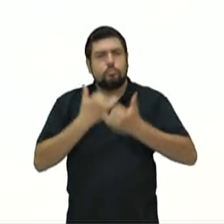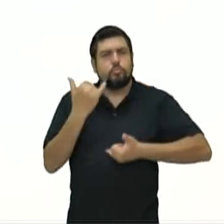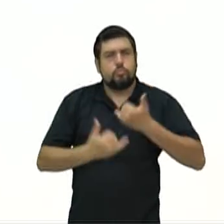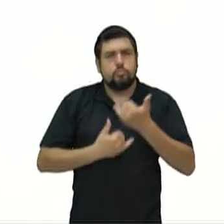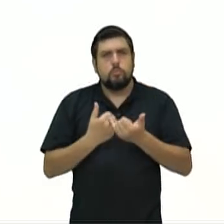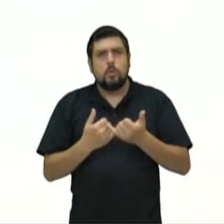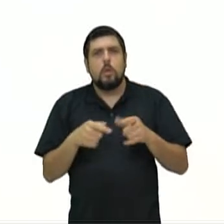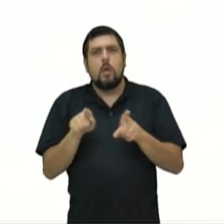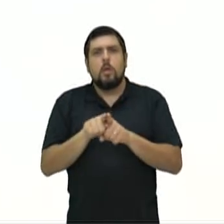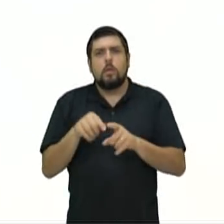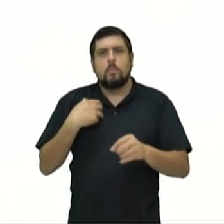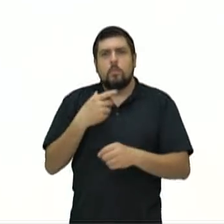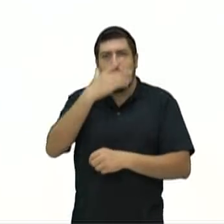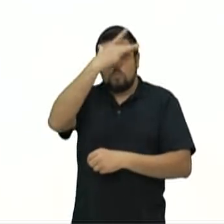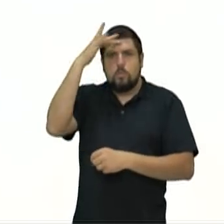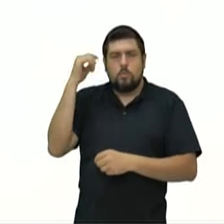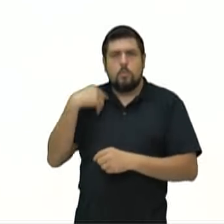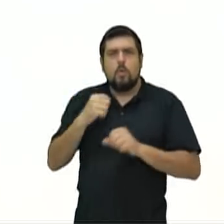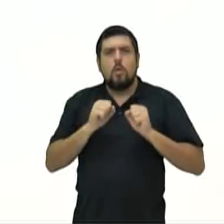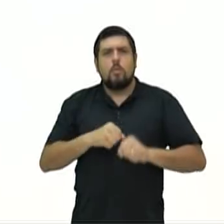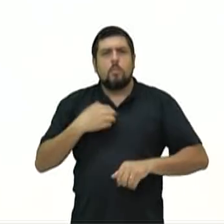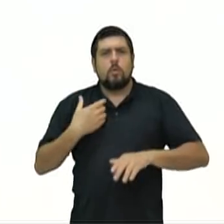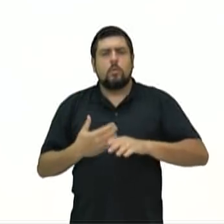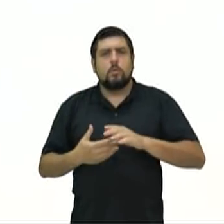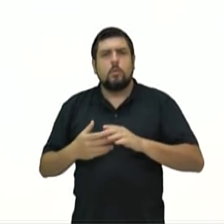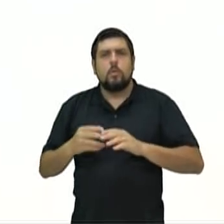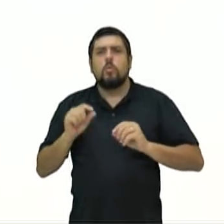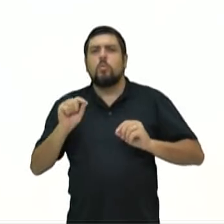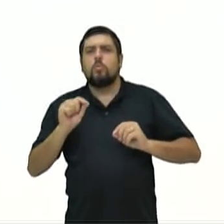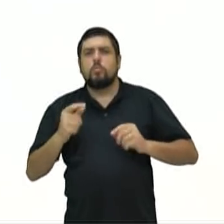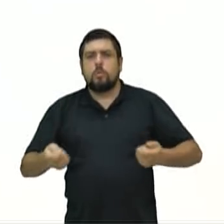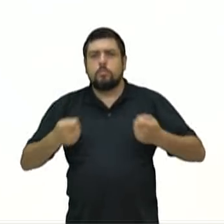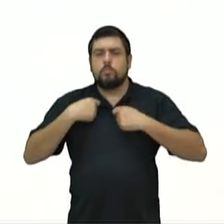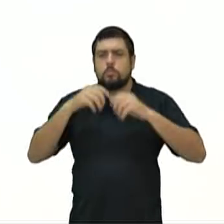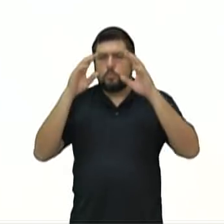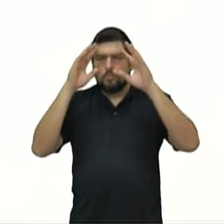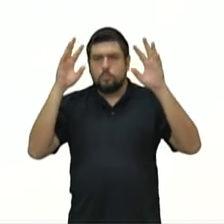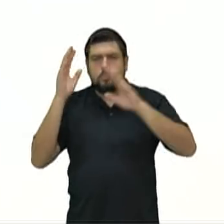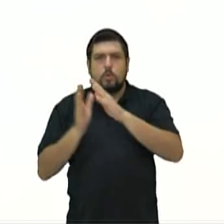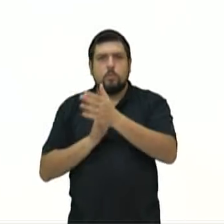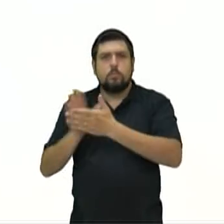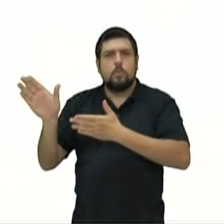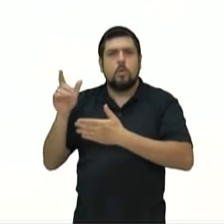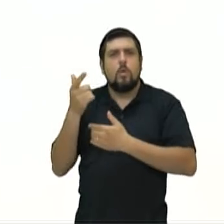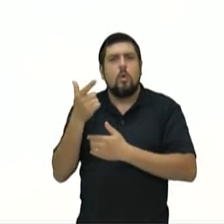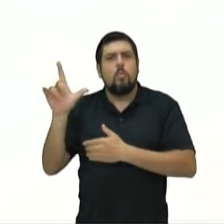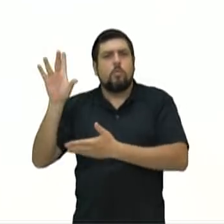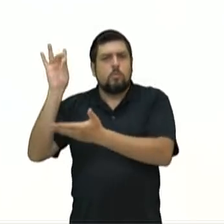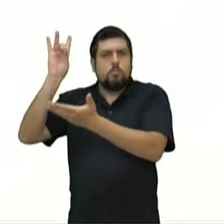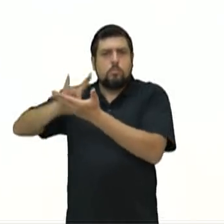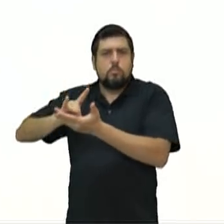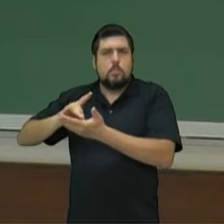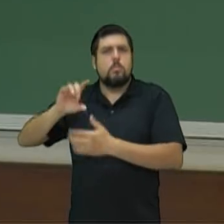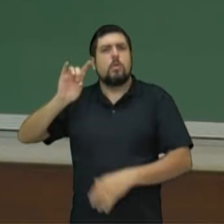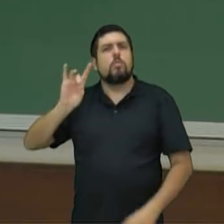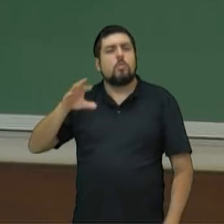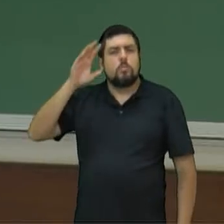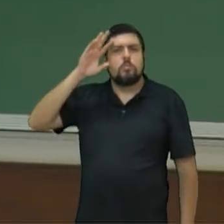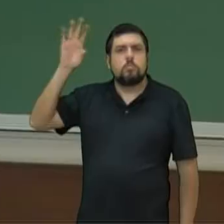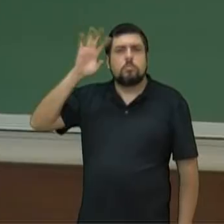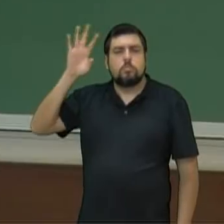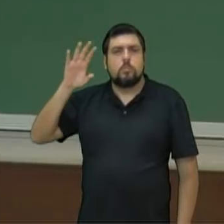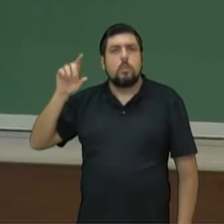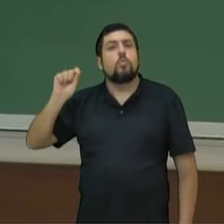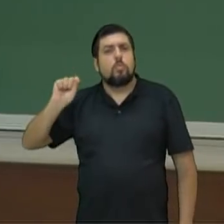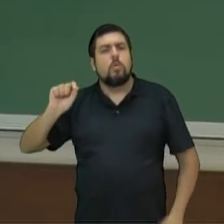momentos de abstração e até mesmo fuga momentânea da realidade, circundante para uma outra, ficcional, o que pode